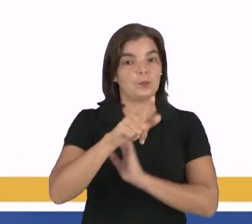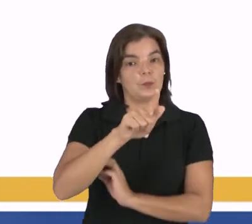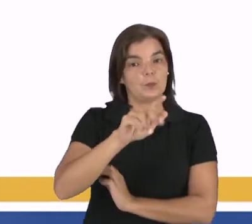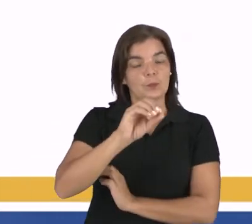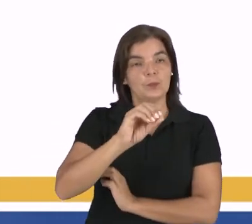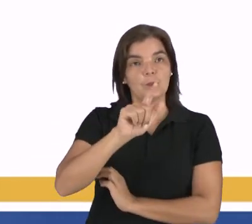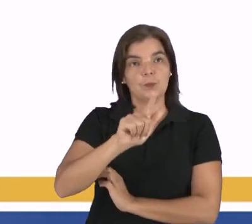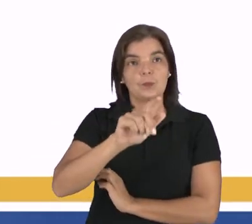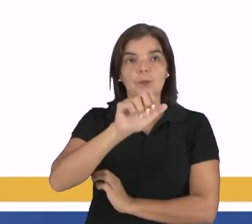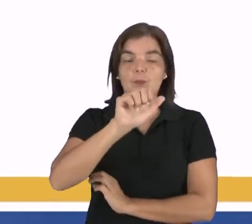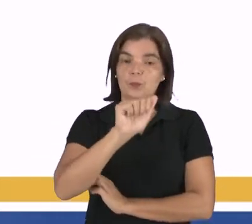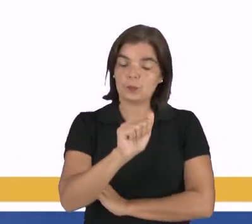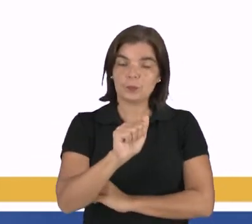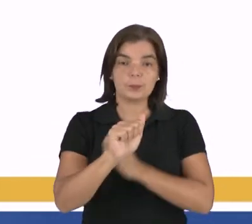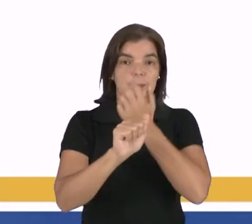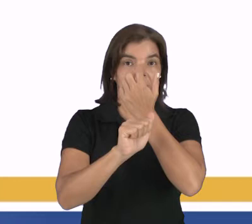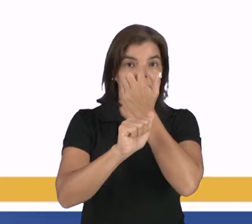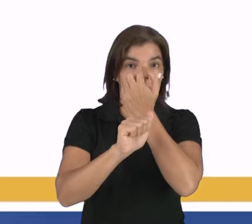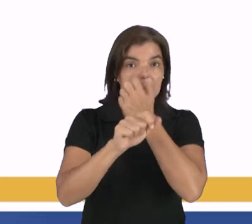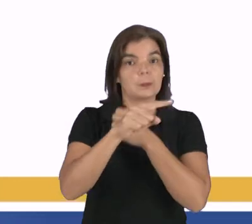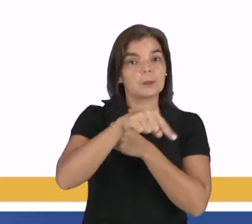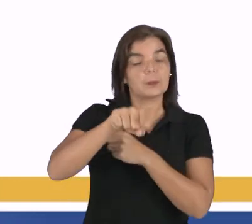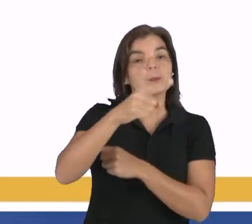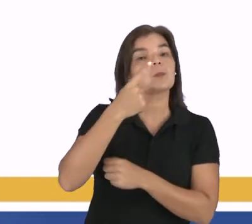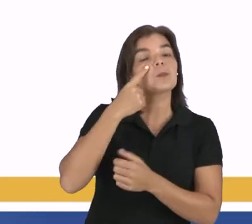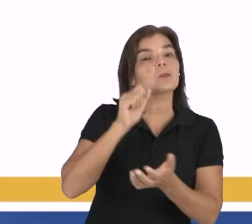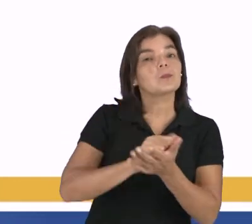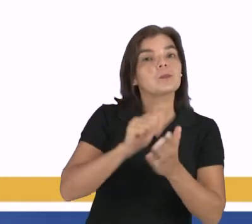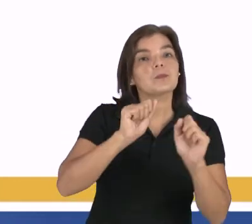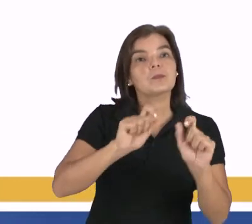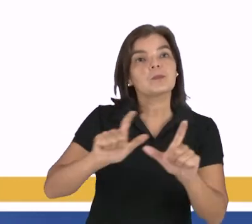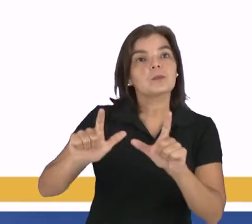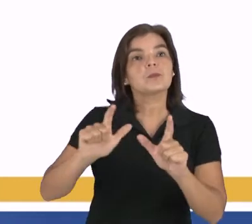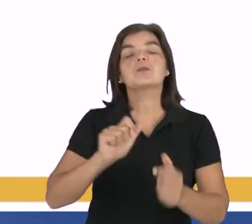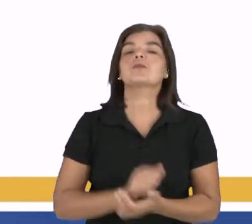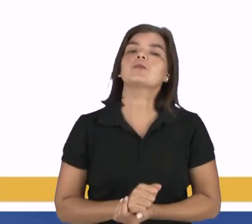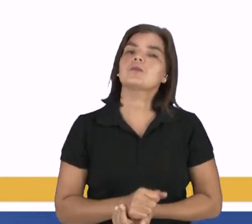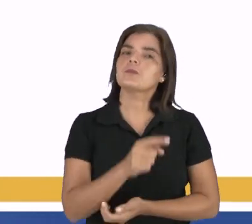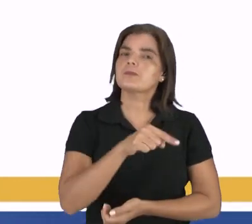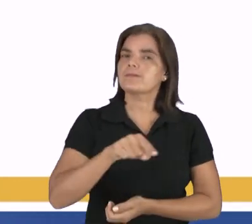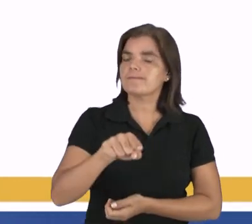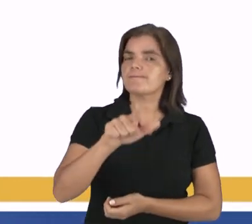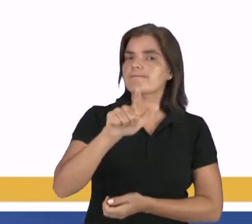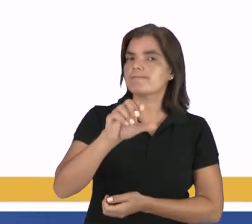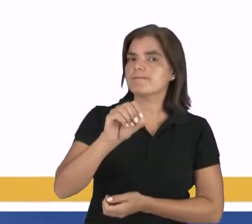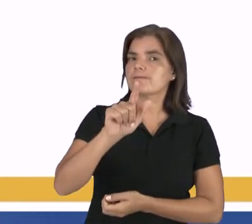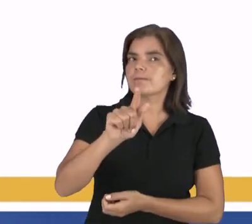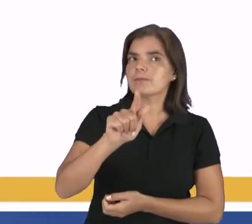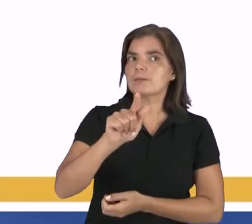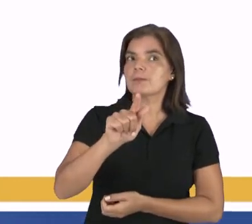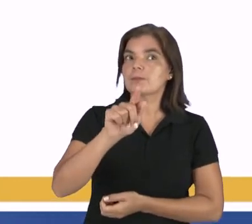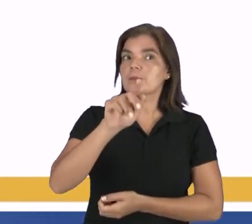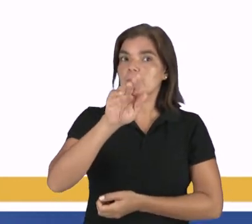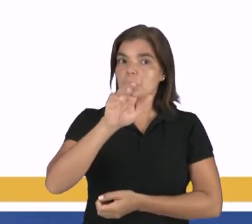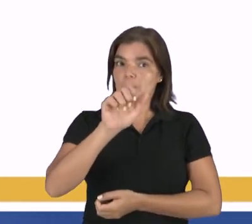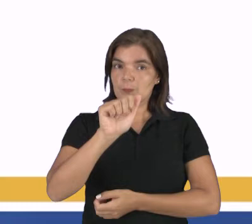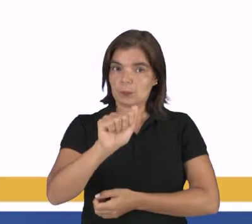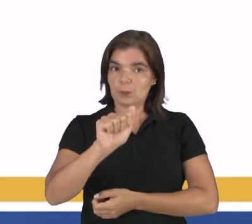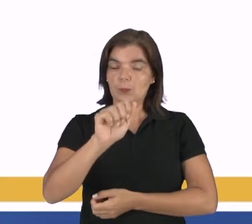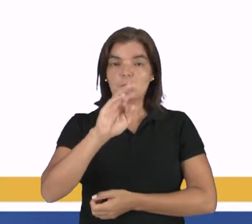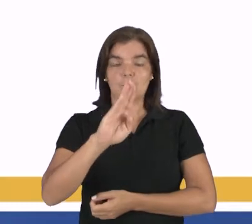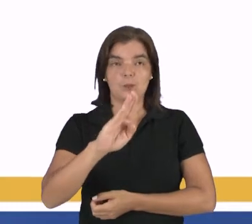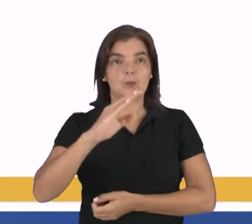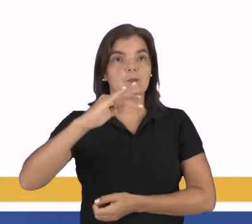seja, percebam na nomenclatura que está escrito na sua telinha. Então, o log de B na base